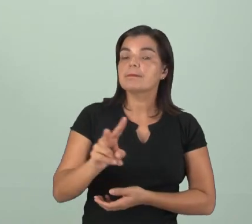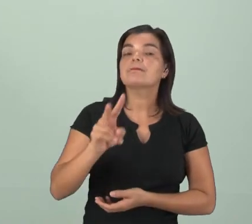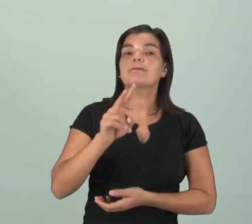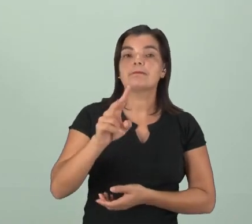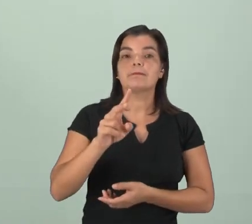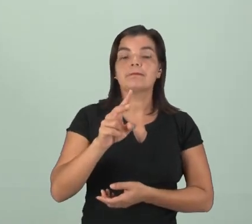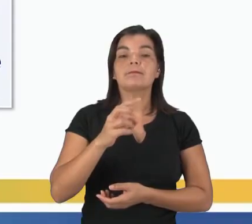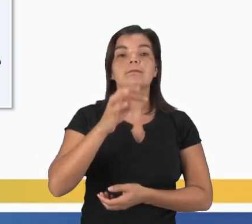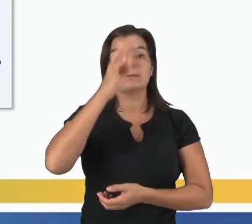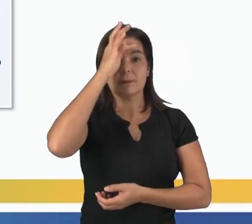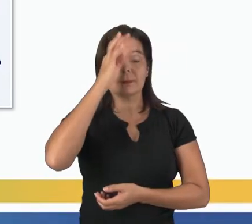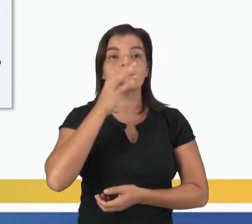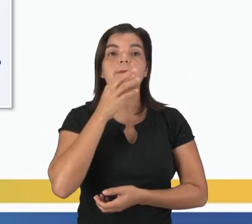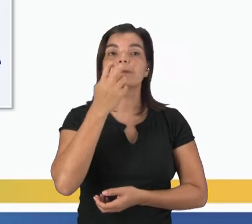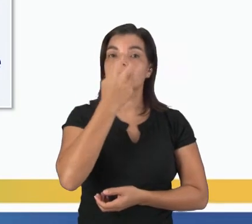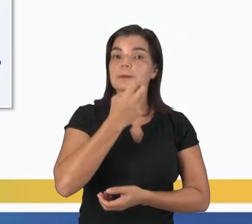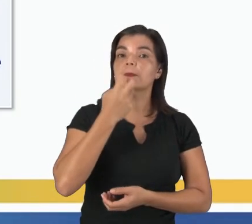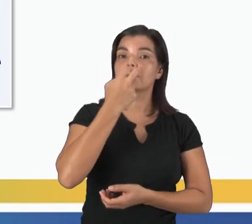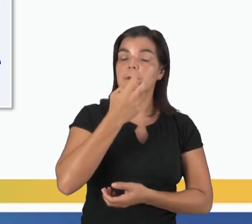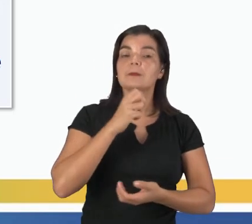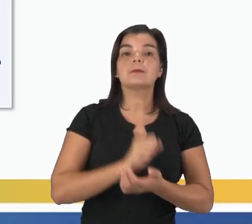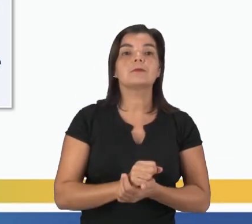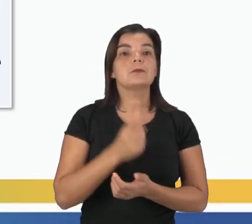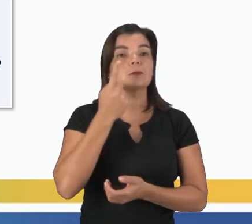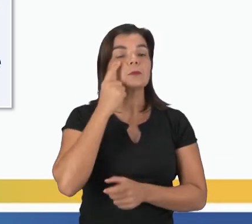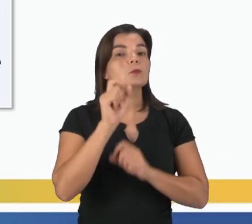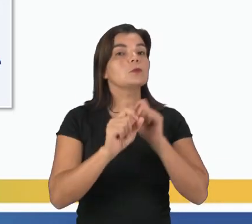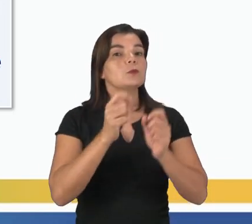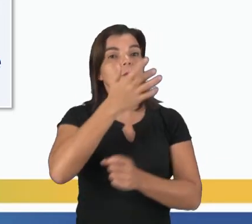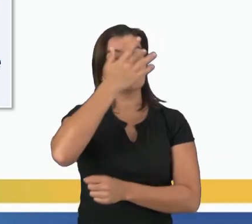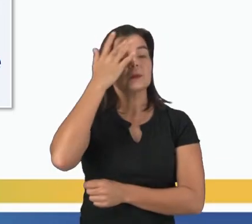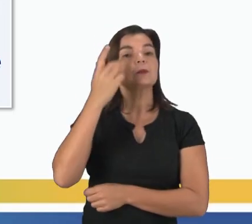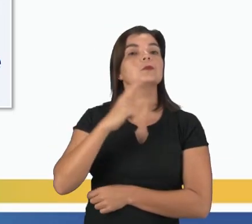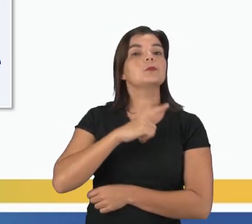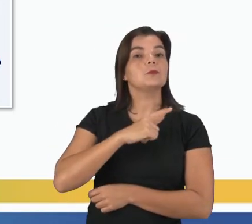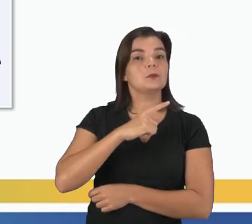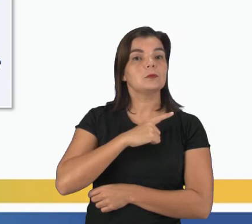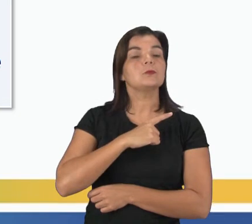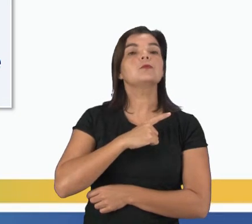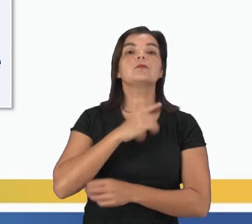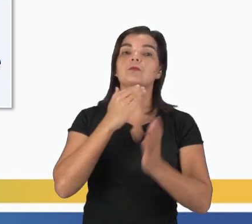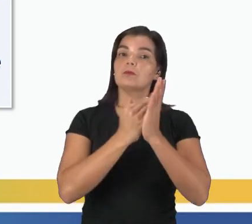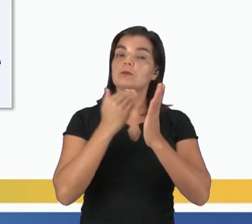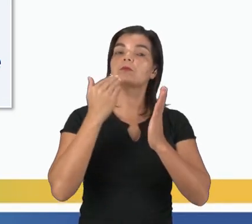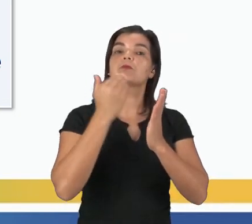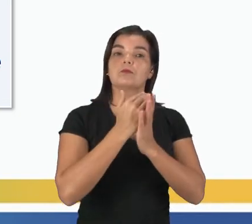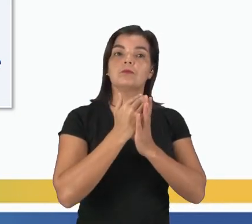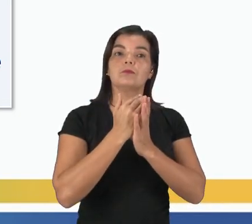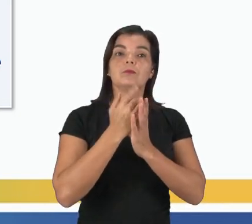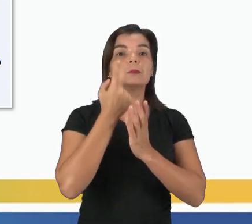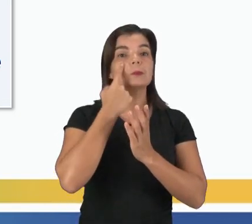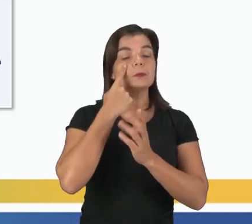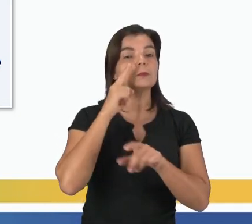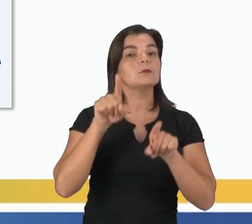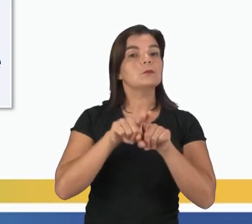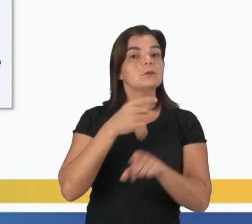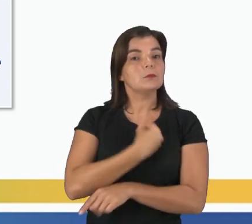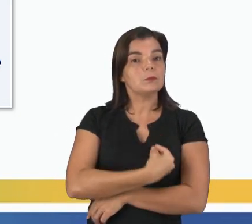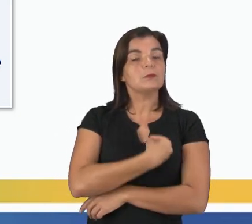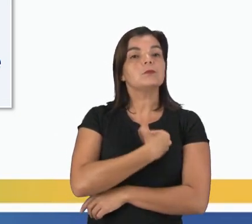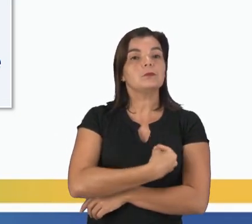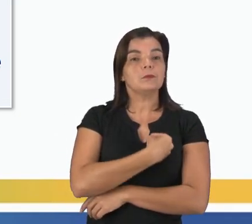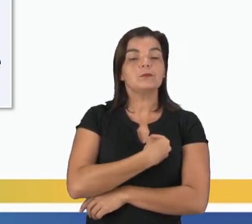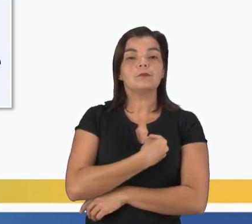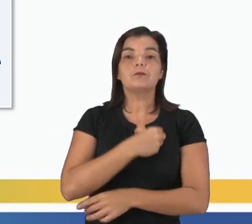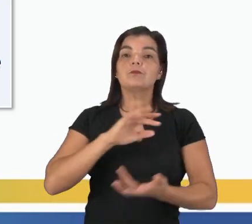da tradição oral, fazendo com que as pessoas tenham uma conexão maior umas com as outras. No tempo que a gente está vivendo,